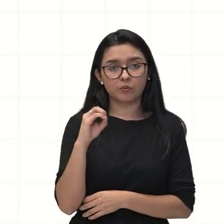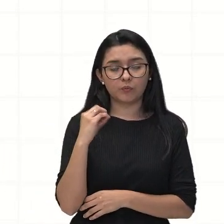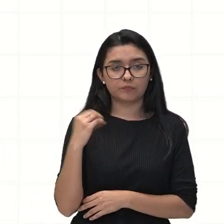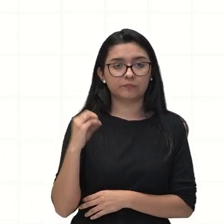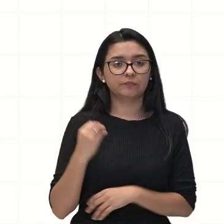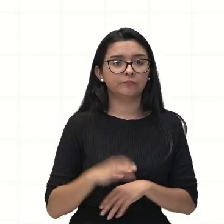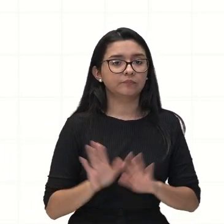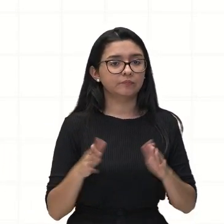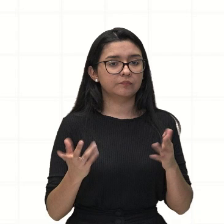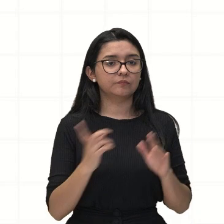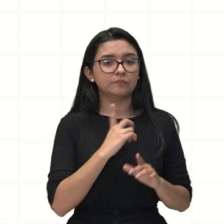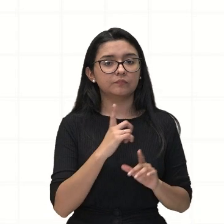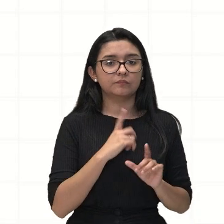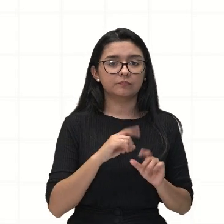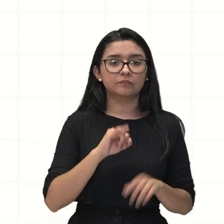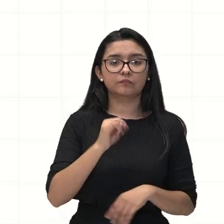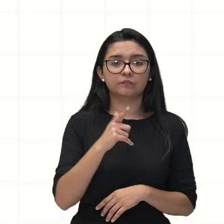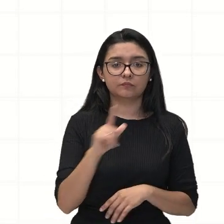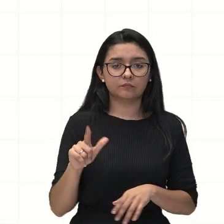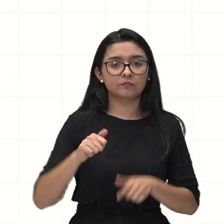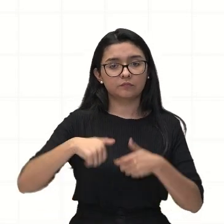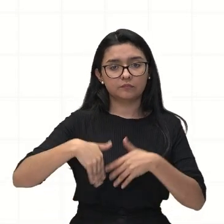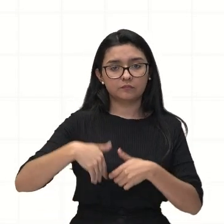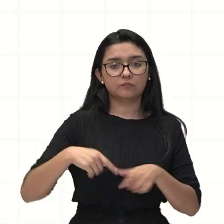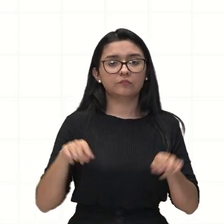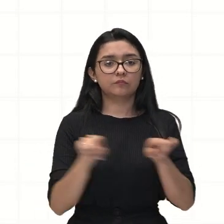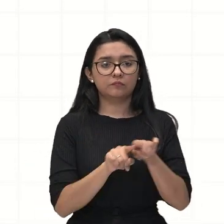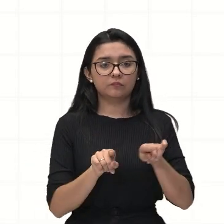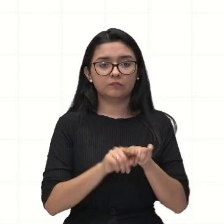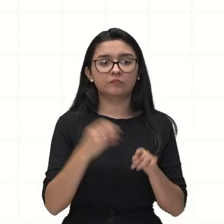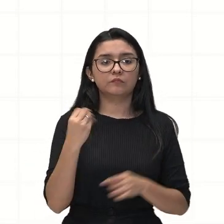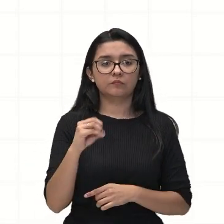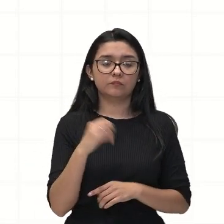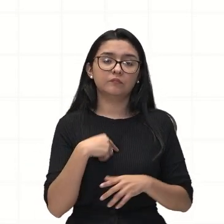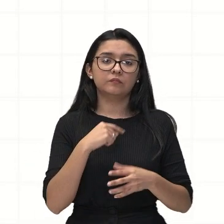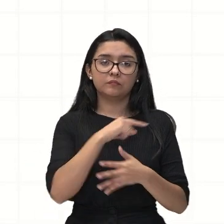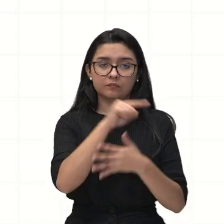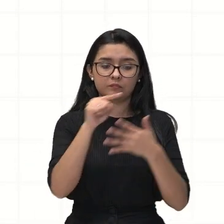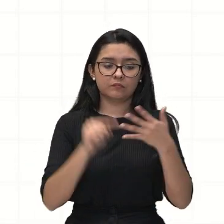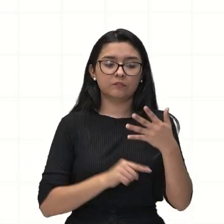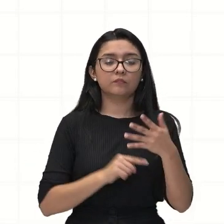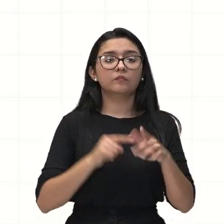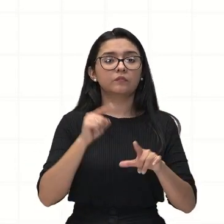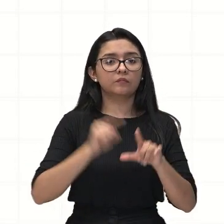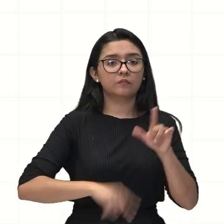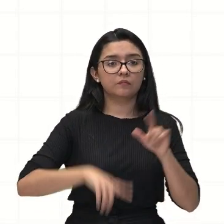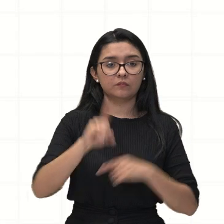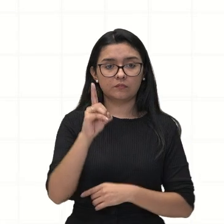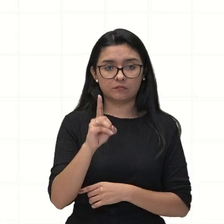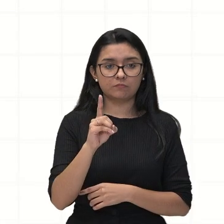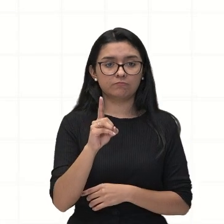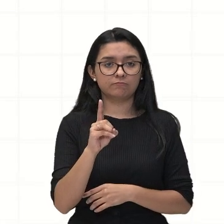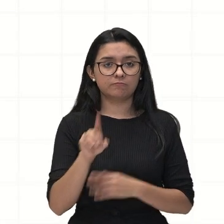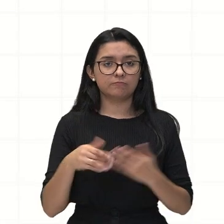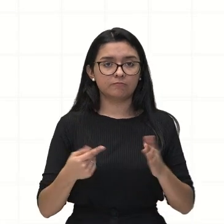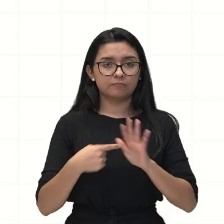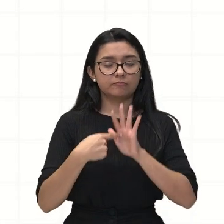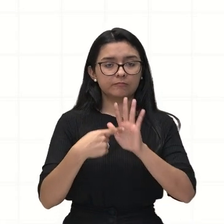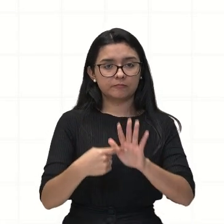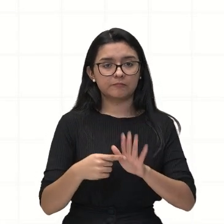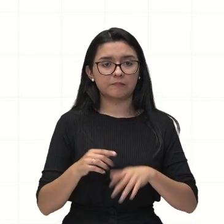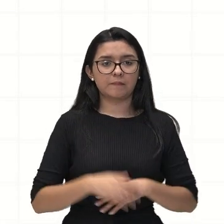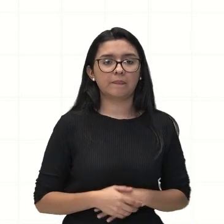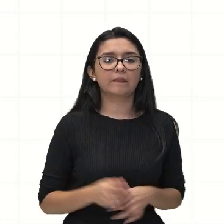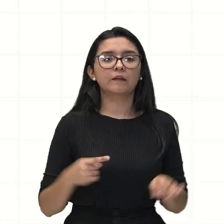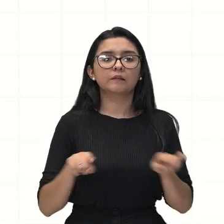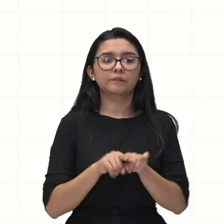Então, nós temos o quê? Julho, setembro e outubro. Nossa alternativa D, conforme está aqui no nosso gabarito.